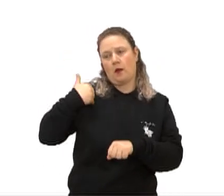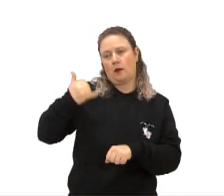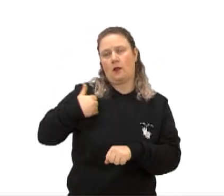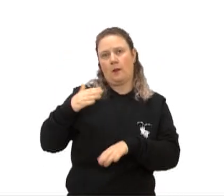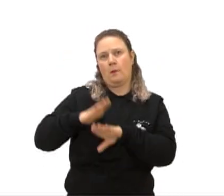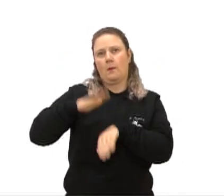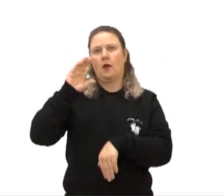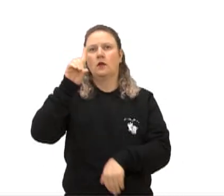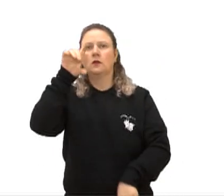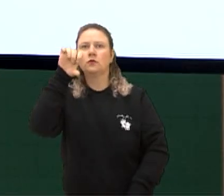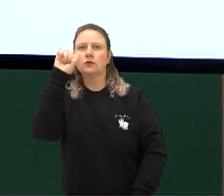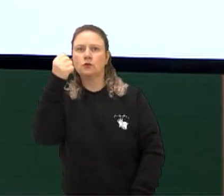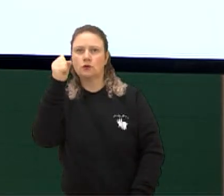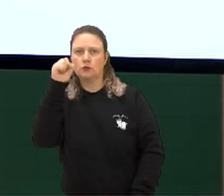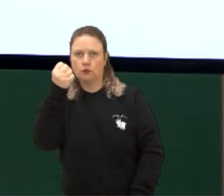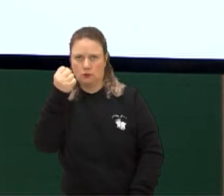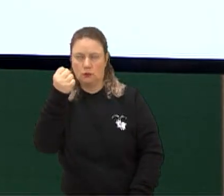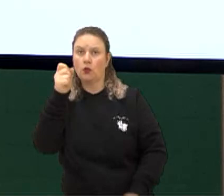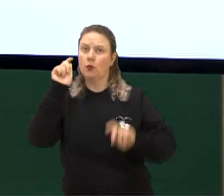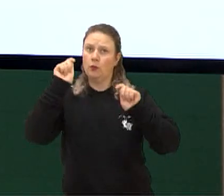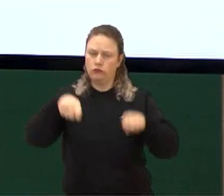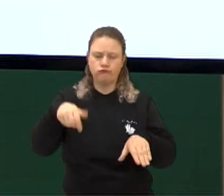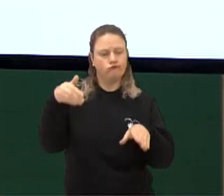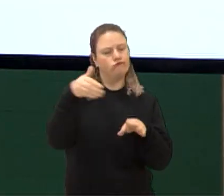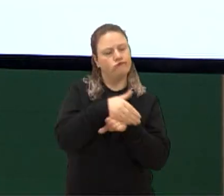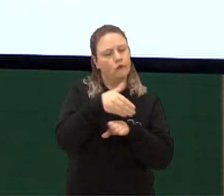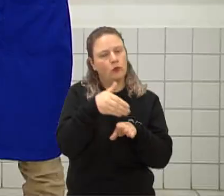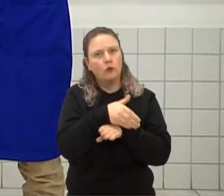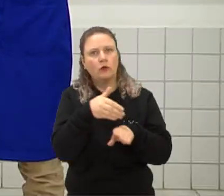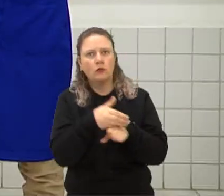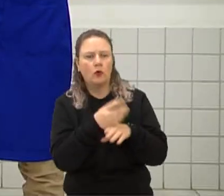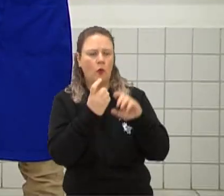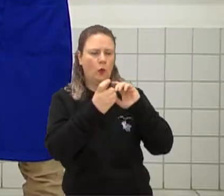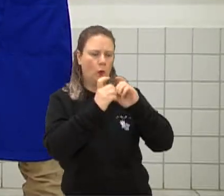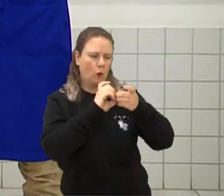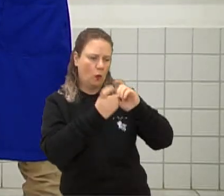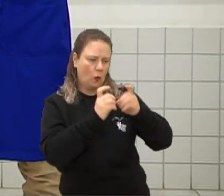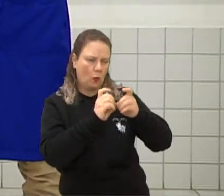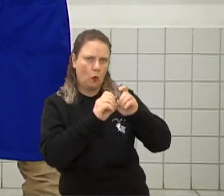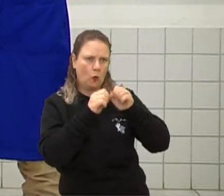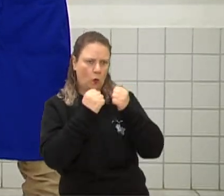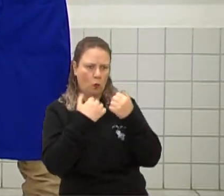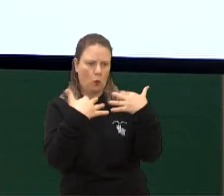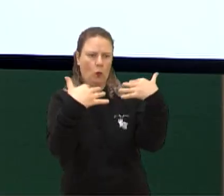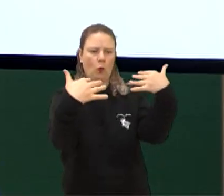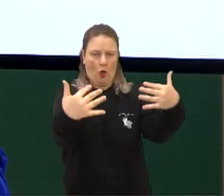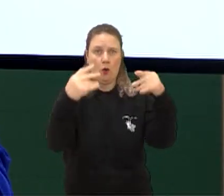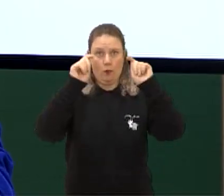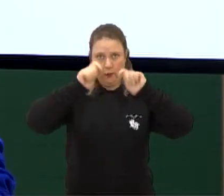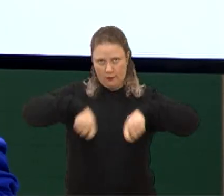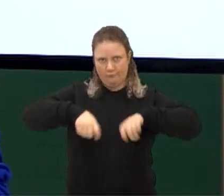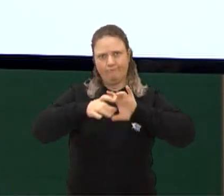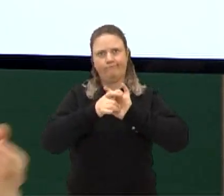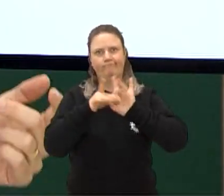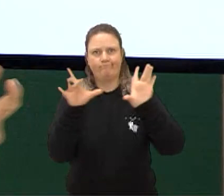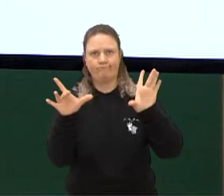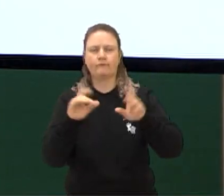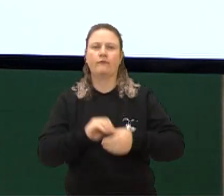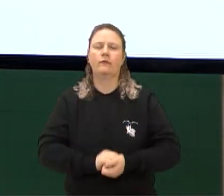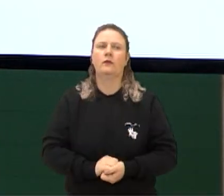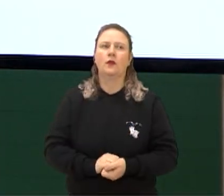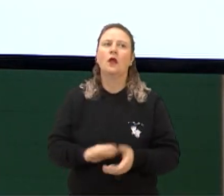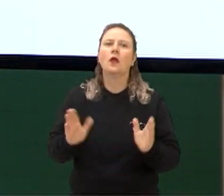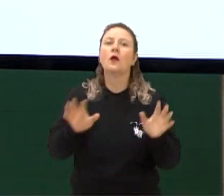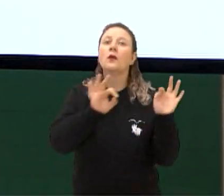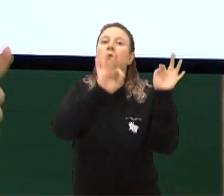três características, ele podia participar, professor Alexandre, daquelas reuniões públicas lá que eram as assembleias. Tá? Vamos ver agora